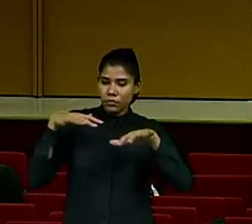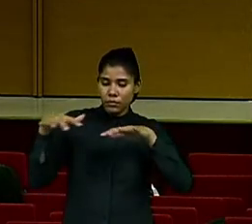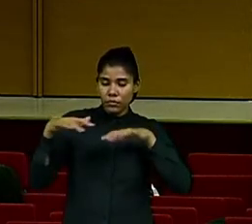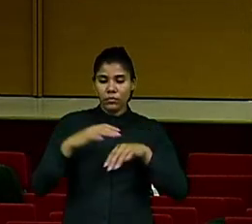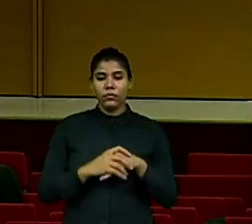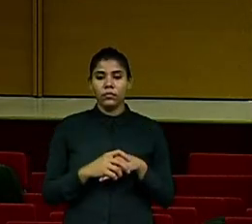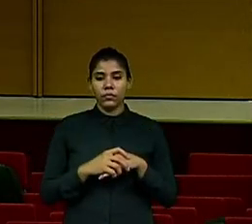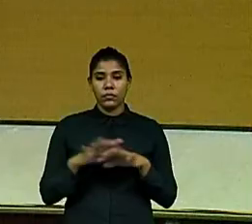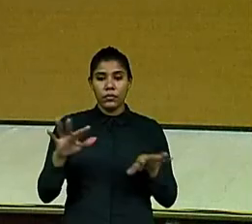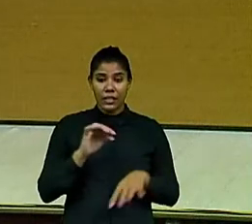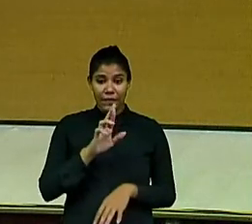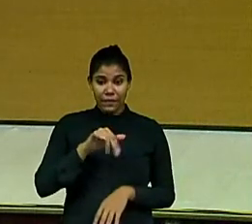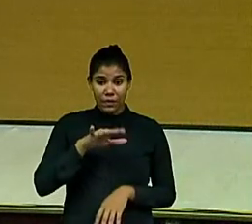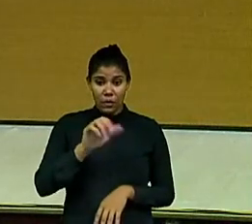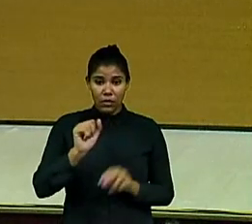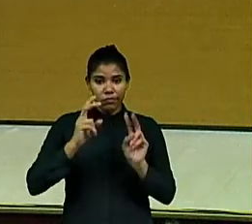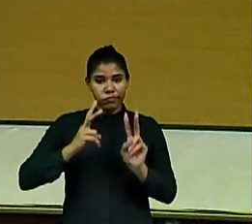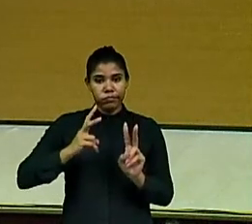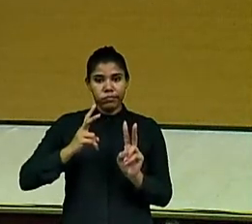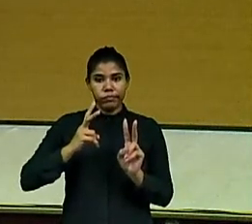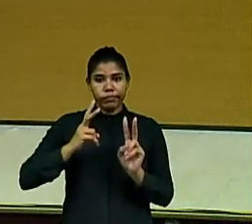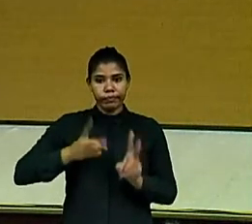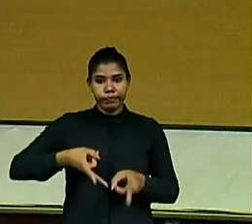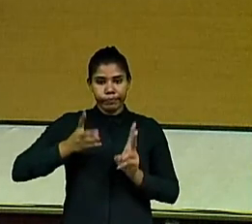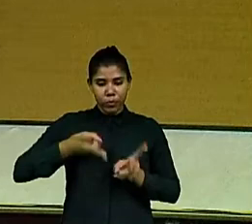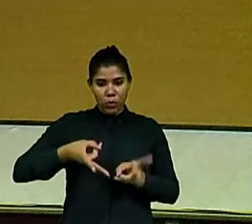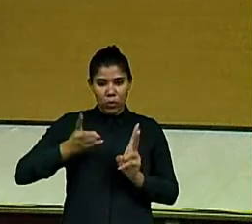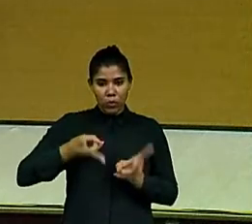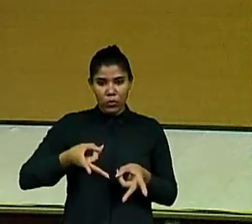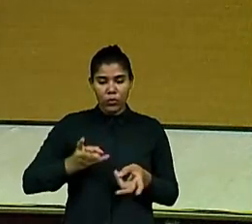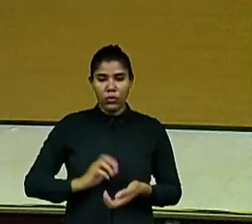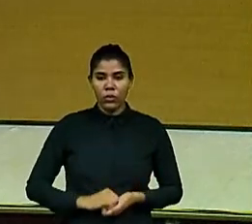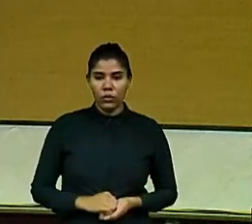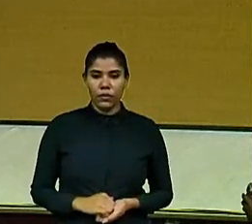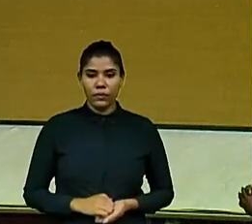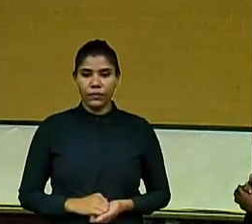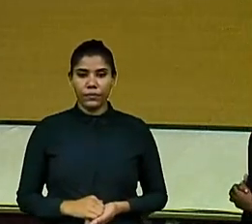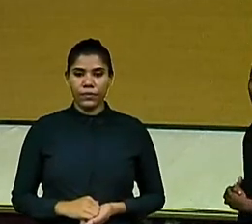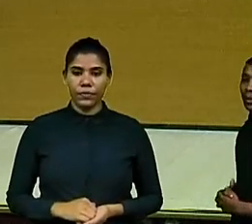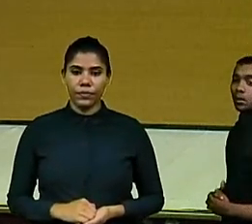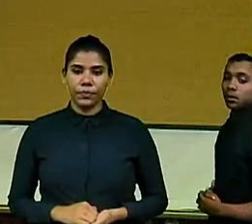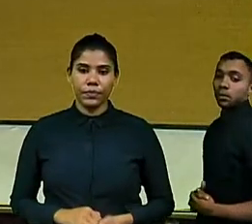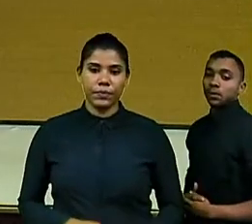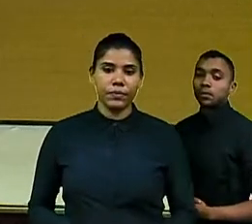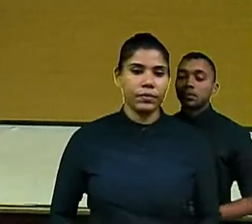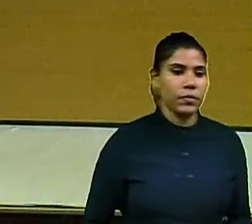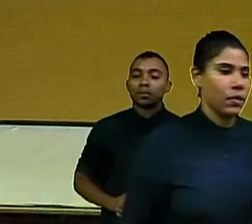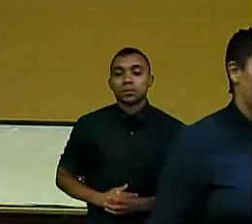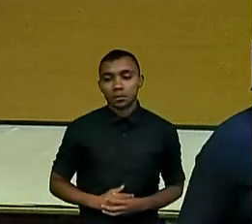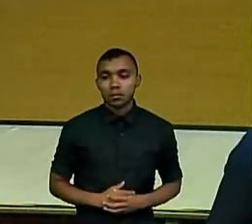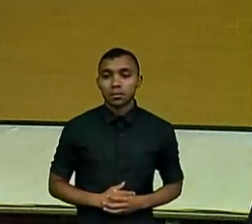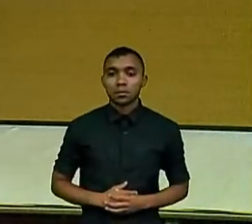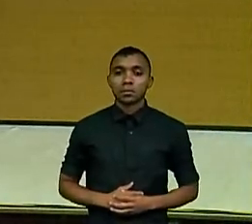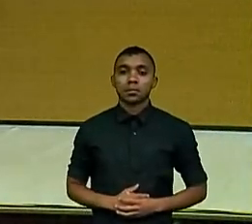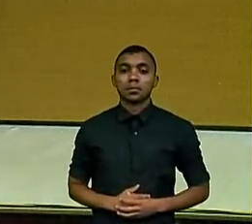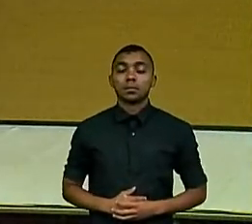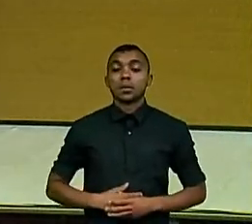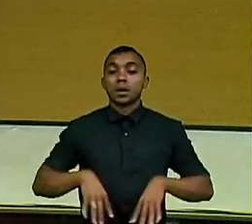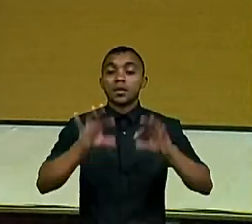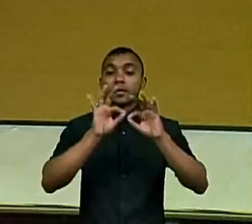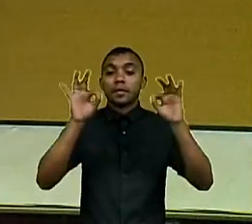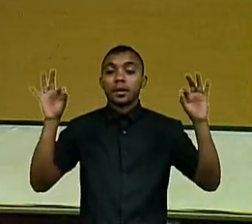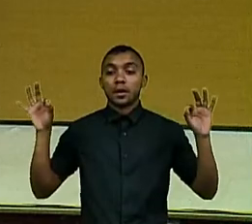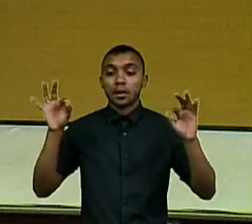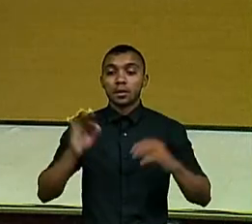se mantém constante daqui a fórmula vem lamber ferida